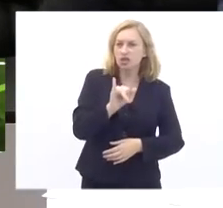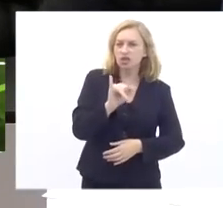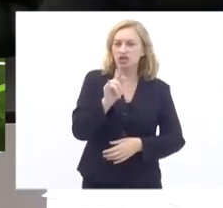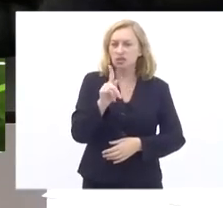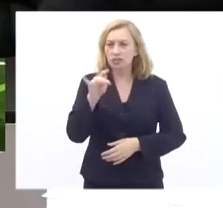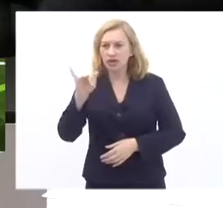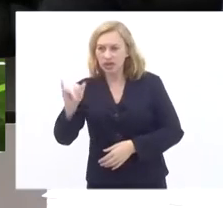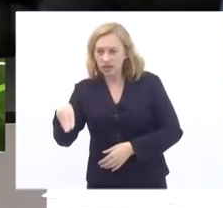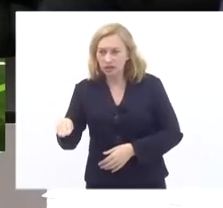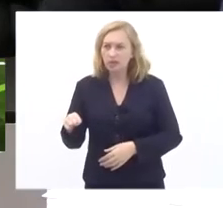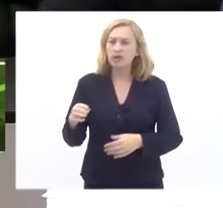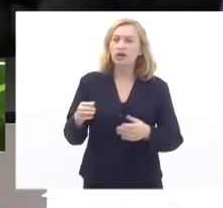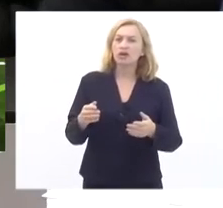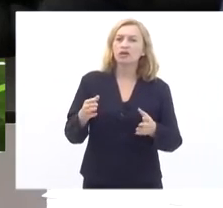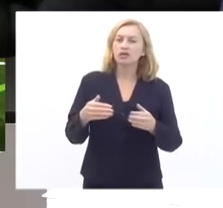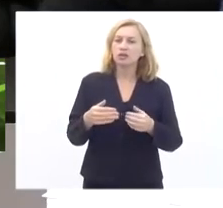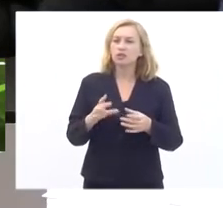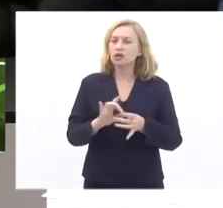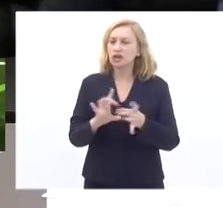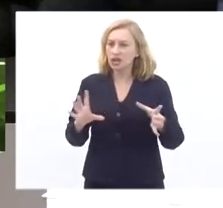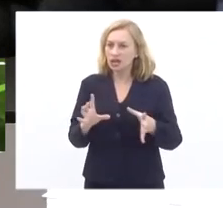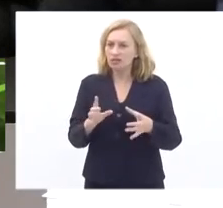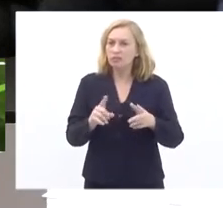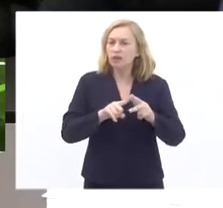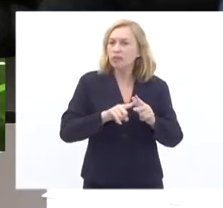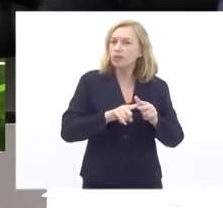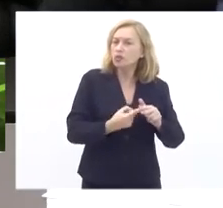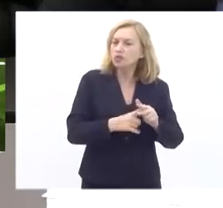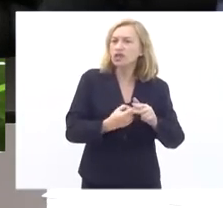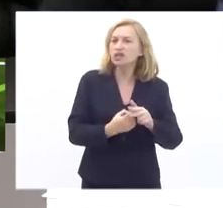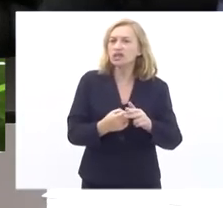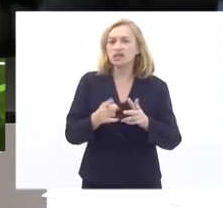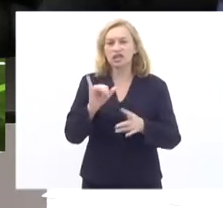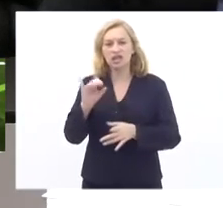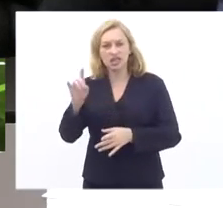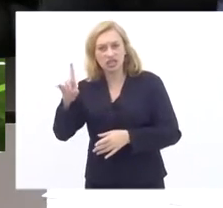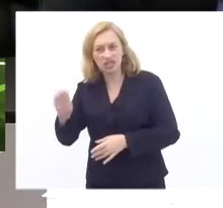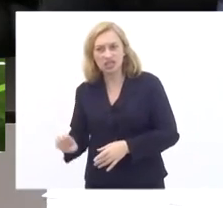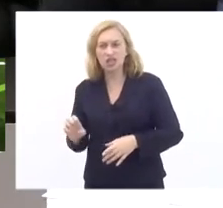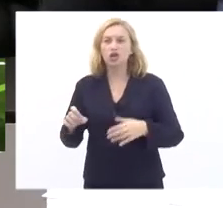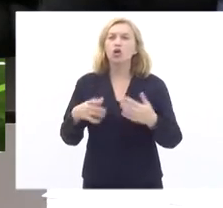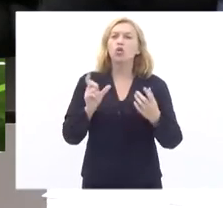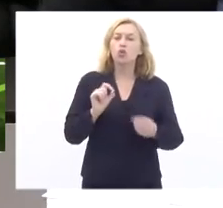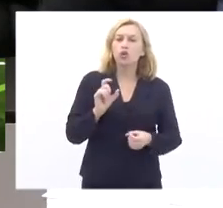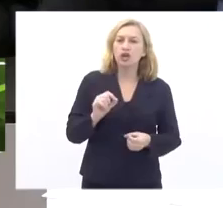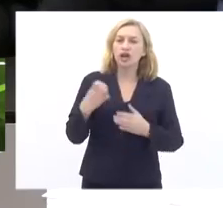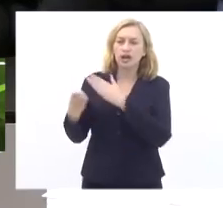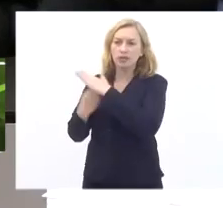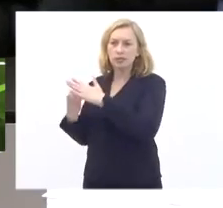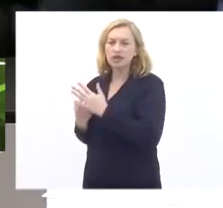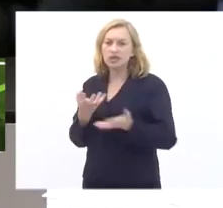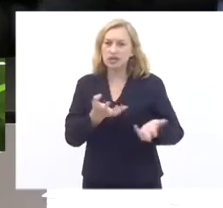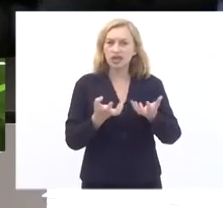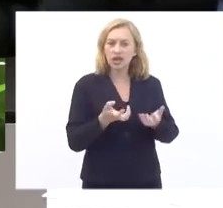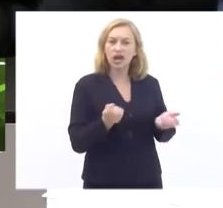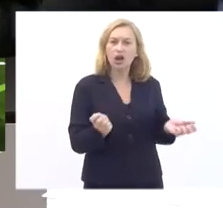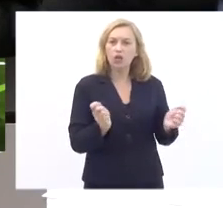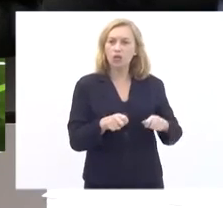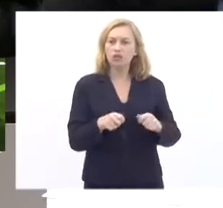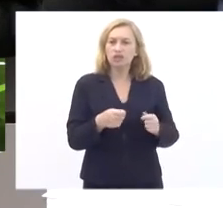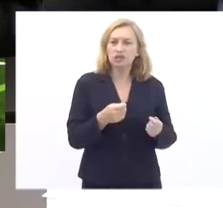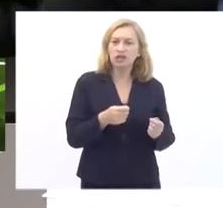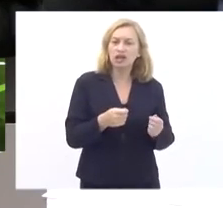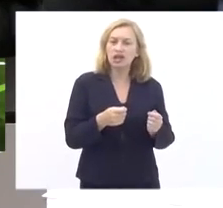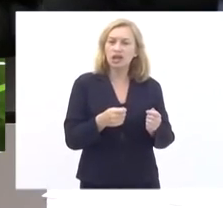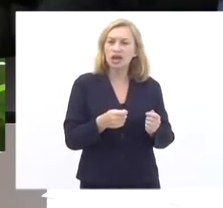abertos à revisão desse índice, à mudança de índice. O que a concessionária busca é a compensação pelas